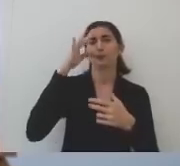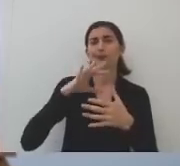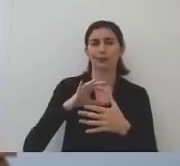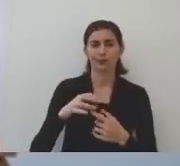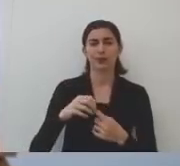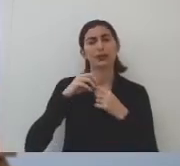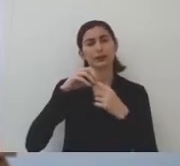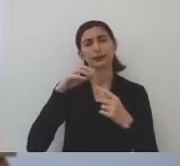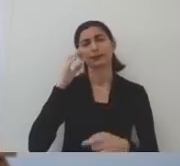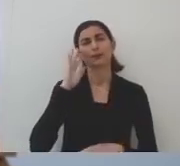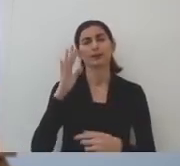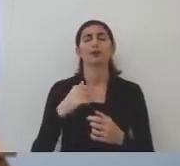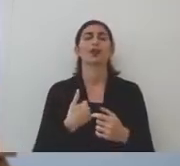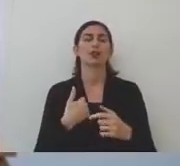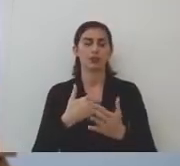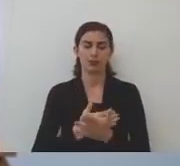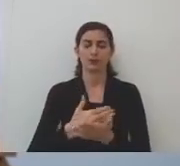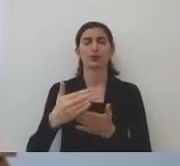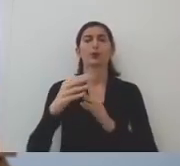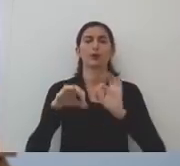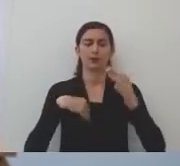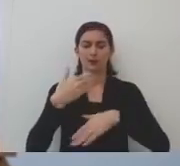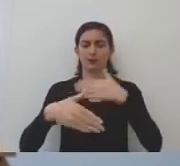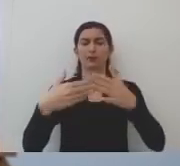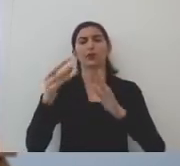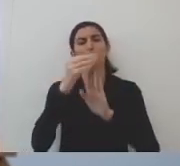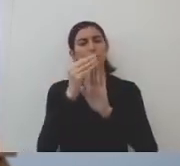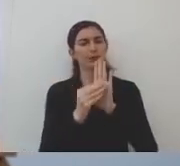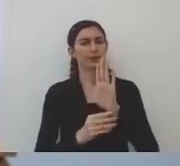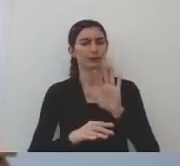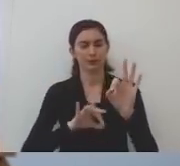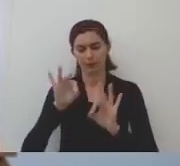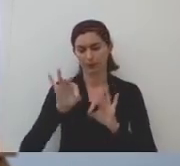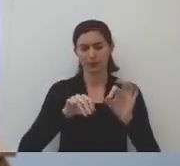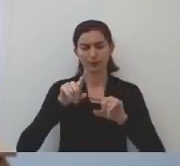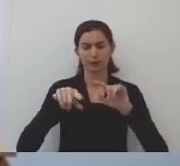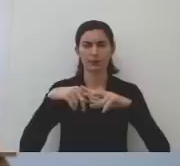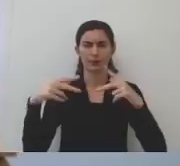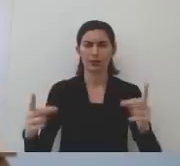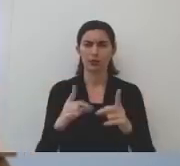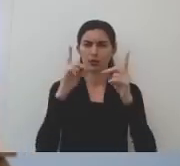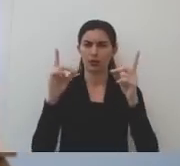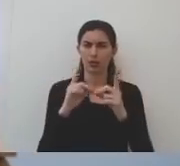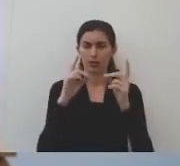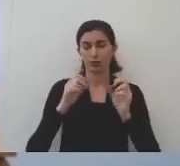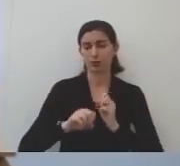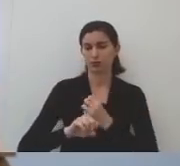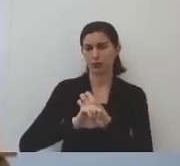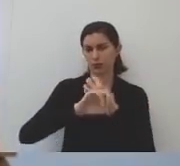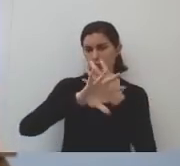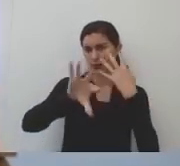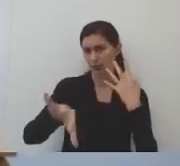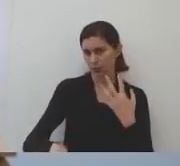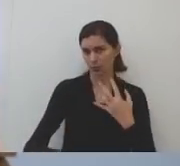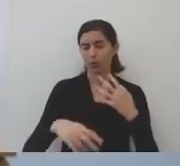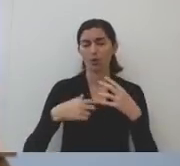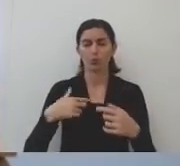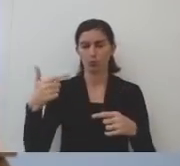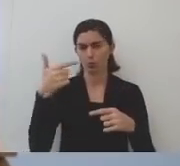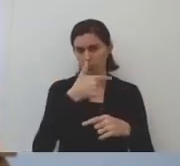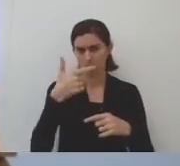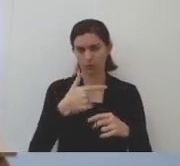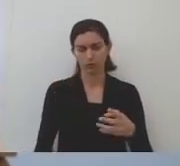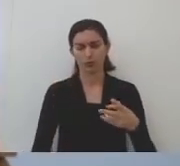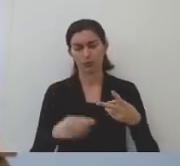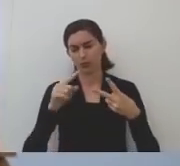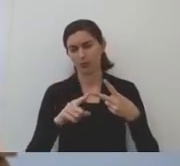primordiais, né, para a gente iniciar esse processo de elaboração de materiais didáticos em EAD. O segundo ponto diz